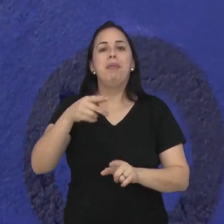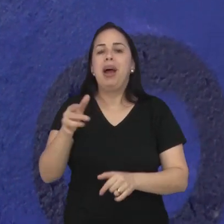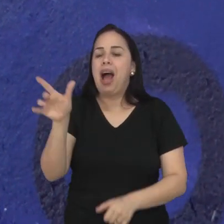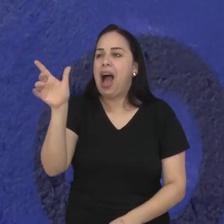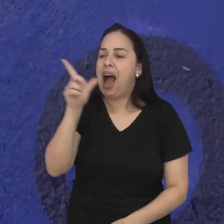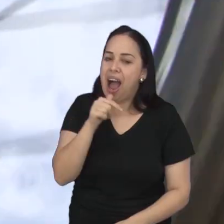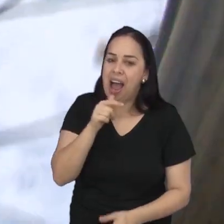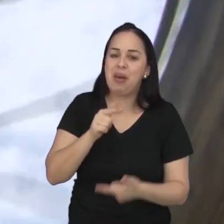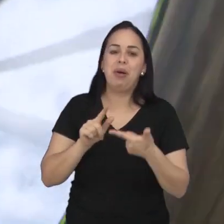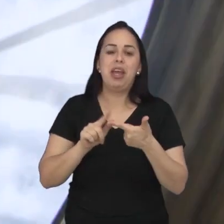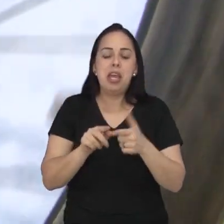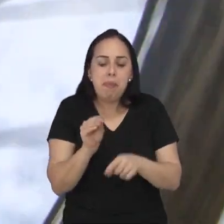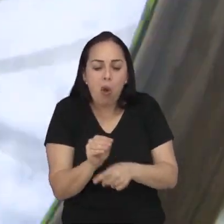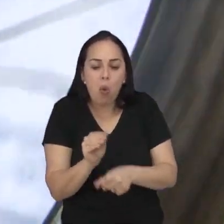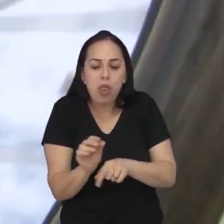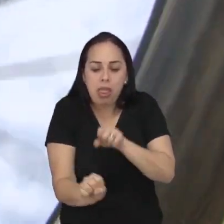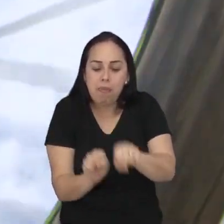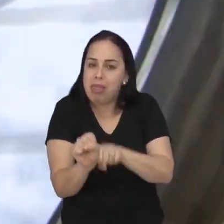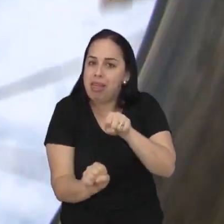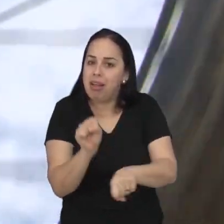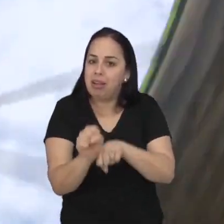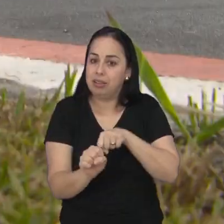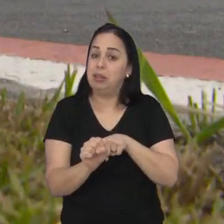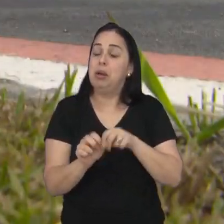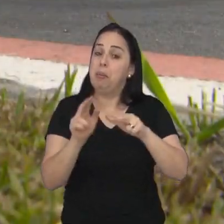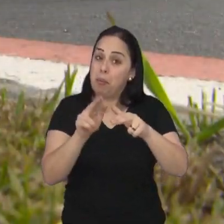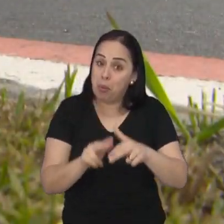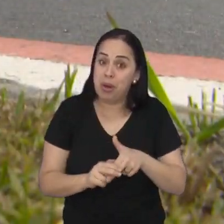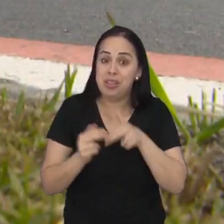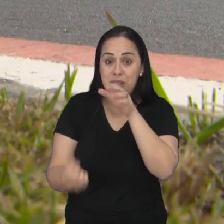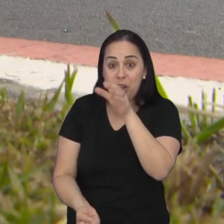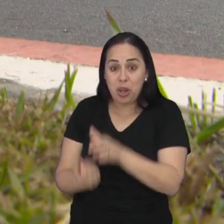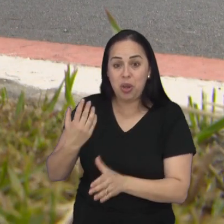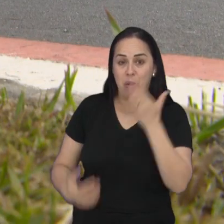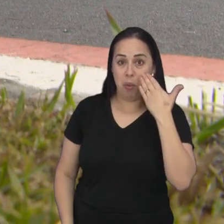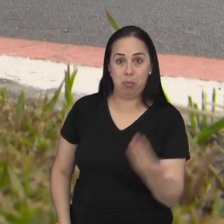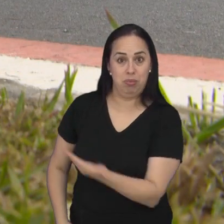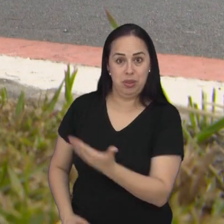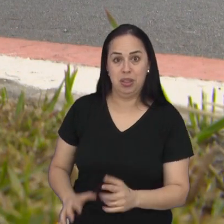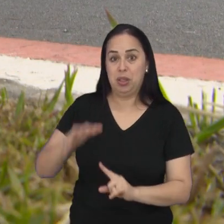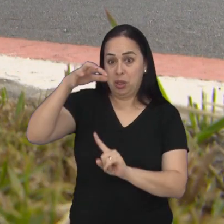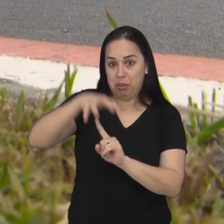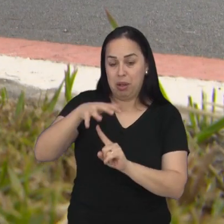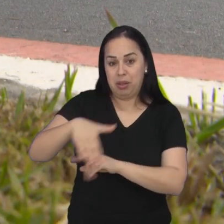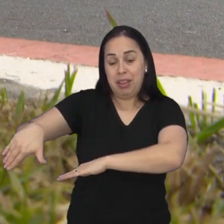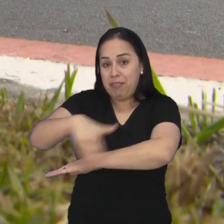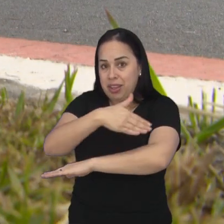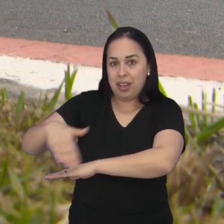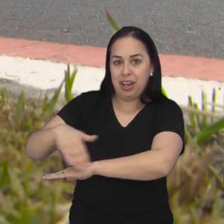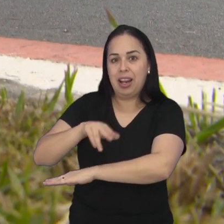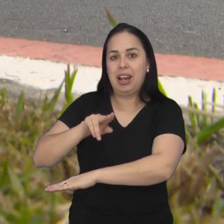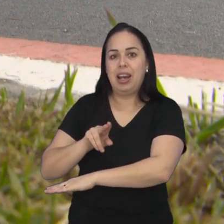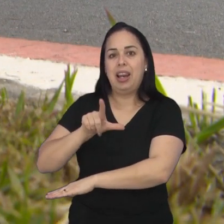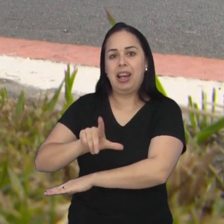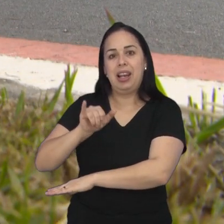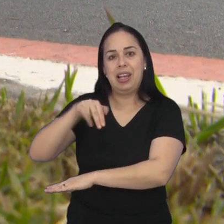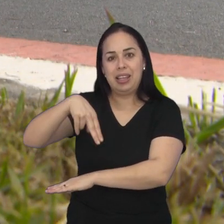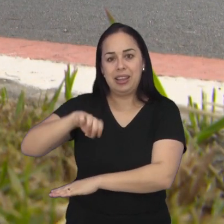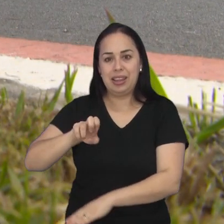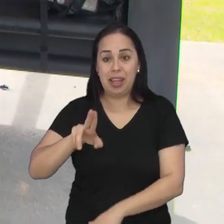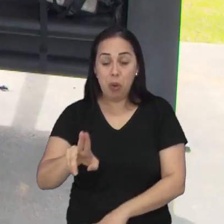e para cuidar da fiel companheira, a bicicleta. Para isso foi criado esse Bike Point, na Avenida Lineu de Moura, zona oeste